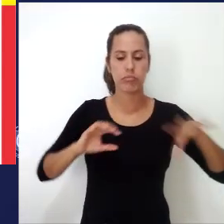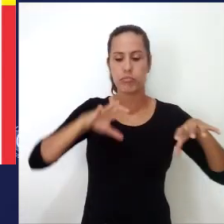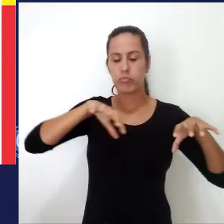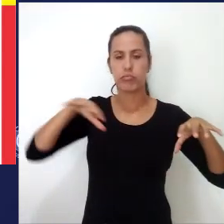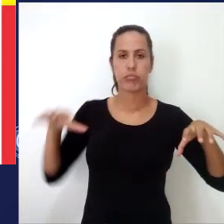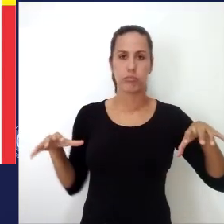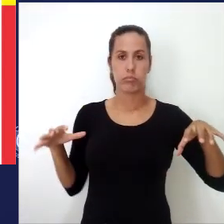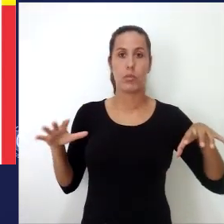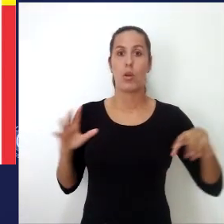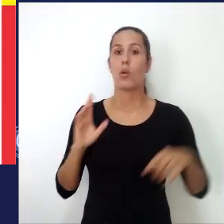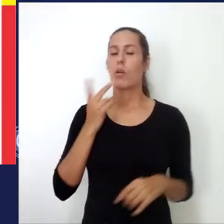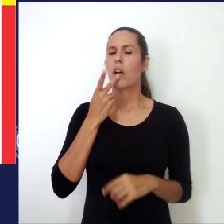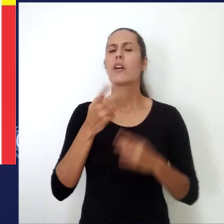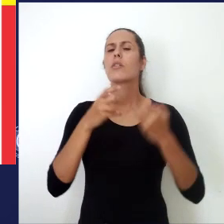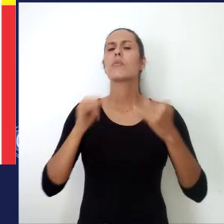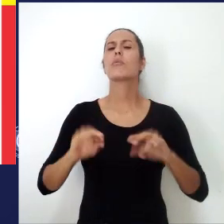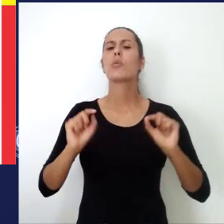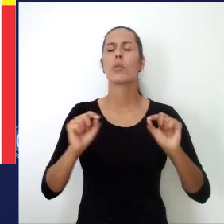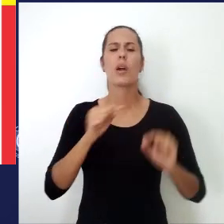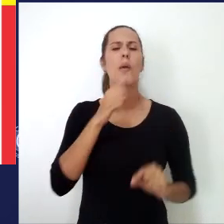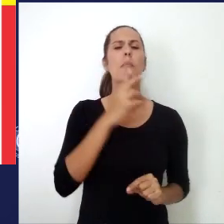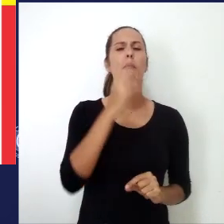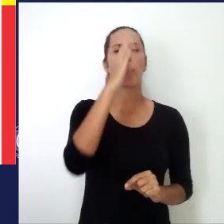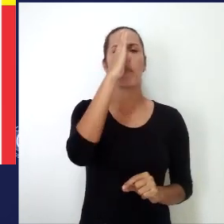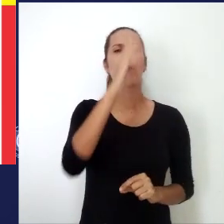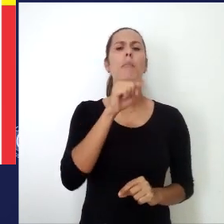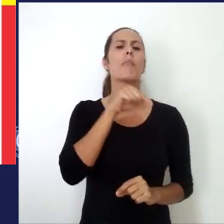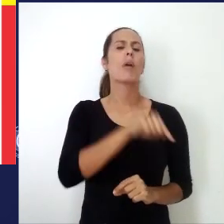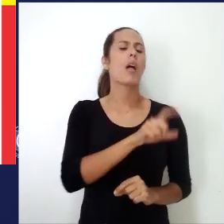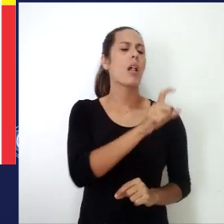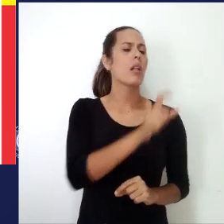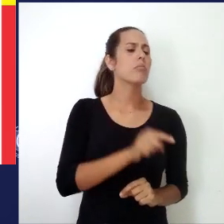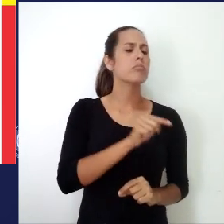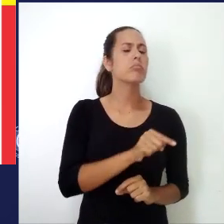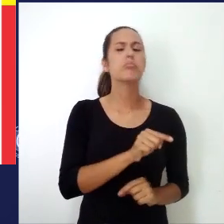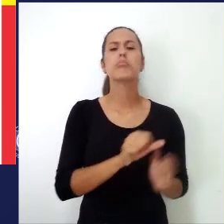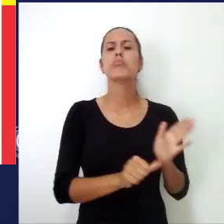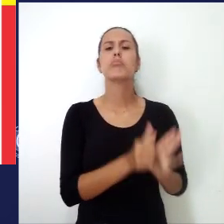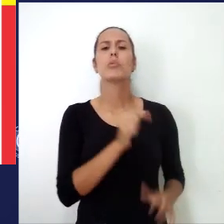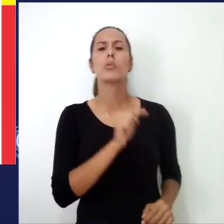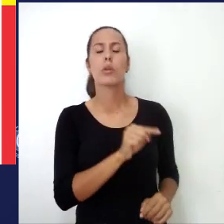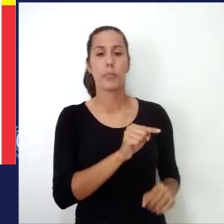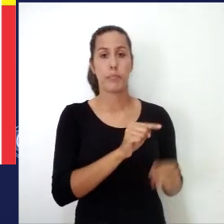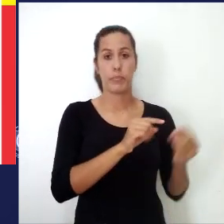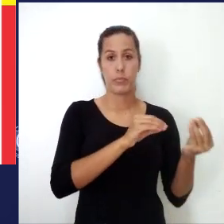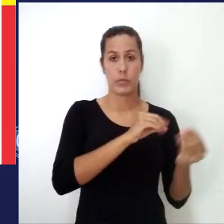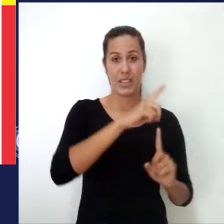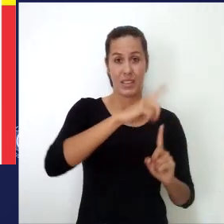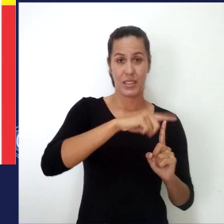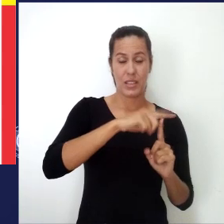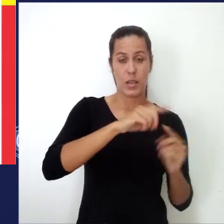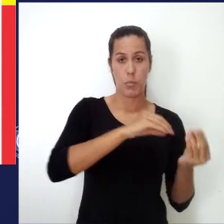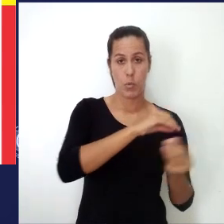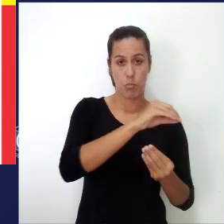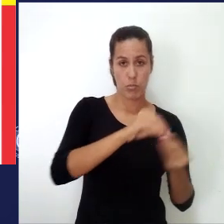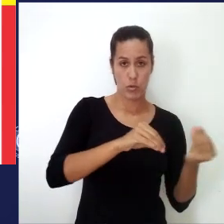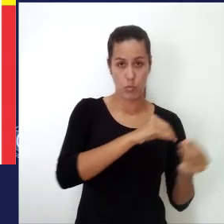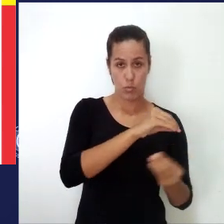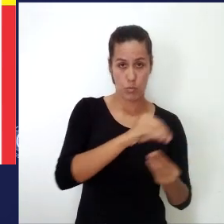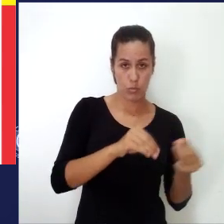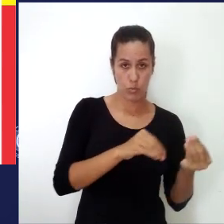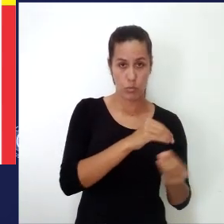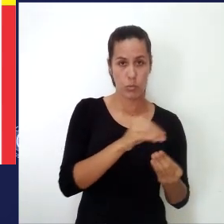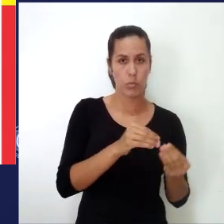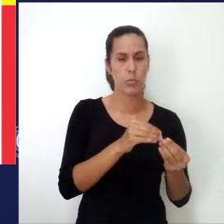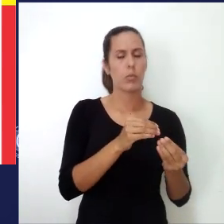questão, quando se fala de substância que é homogênea, homogêneas são misturas onde vai se notar